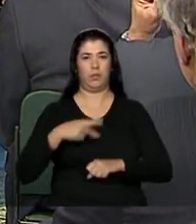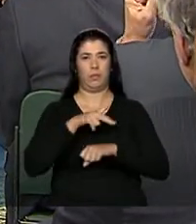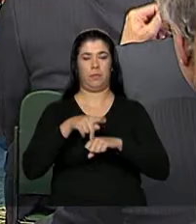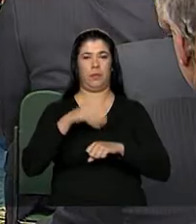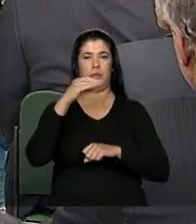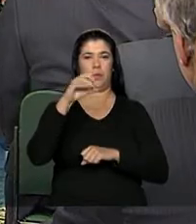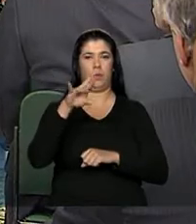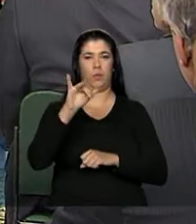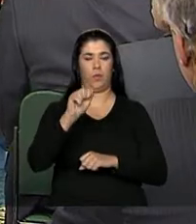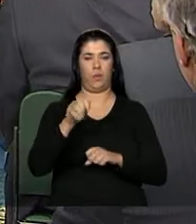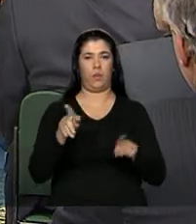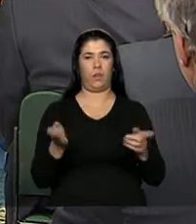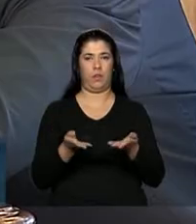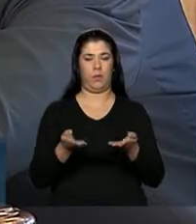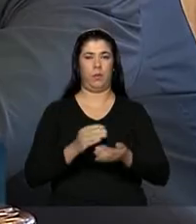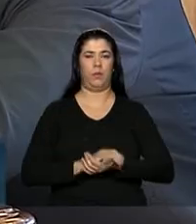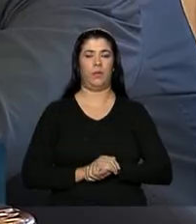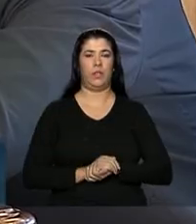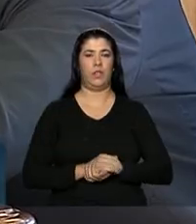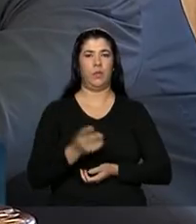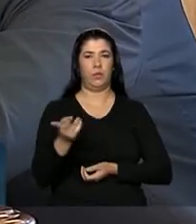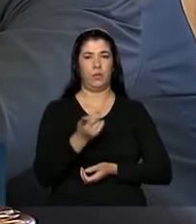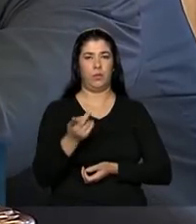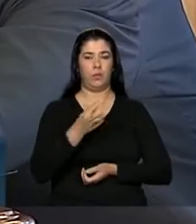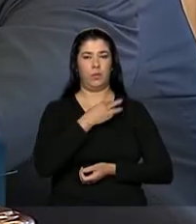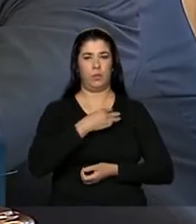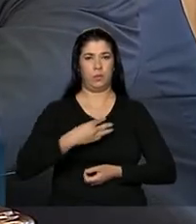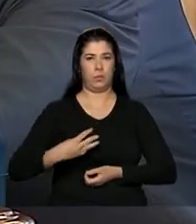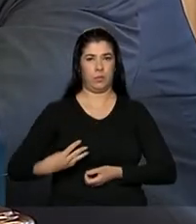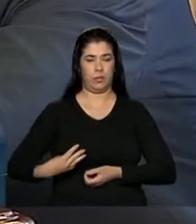Coreia. Neste momento,